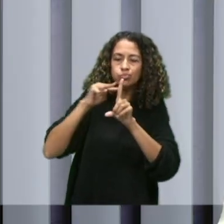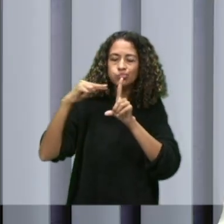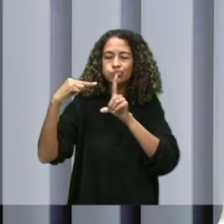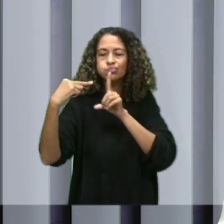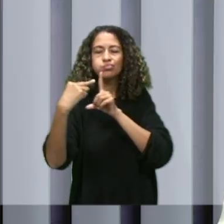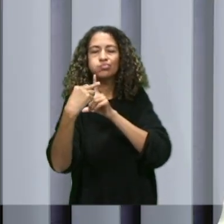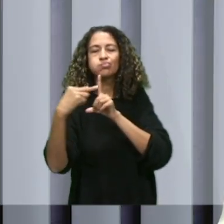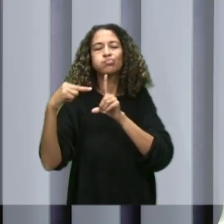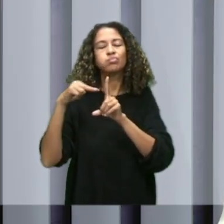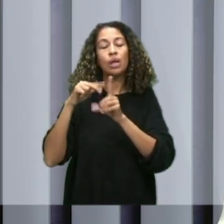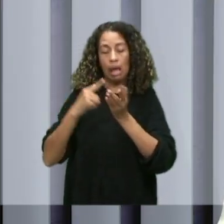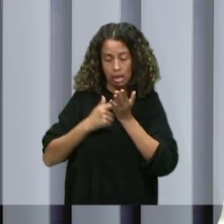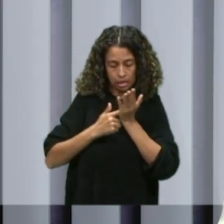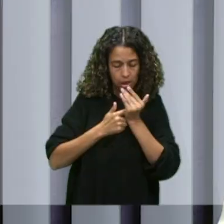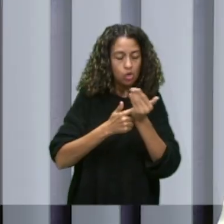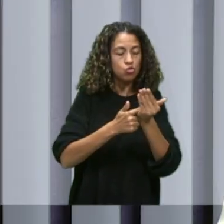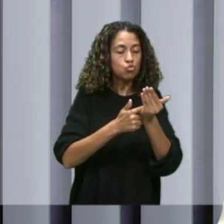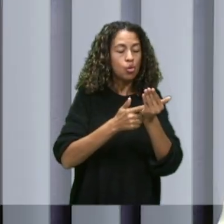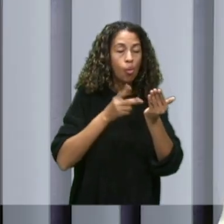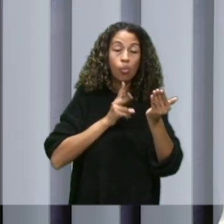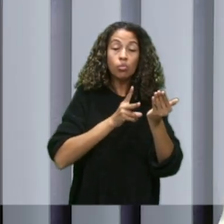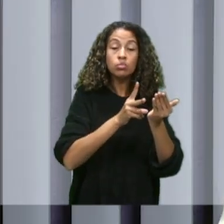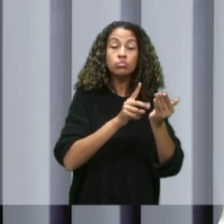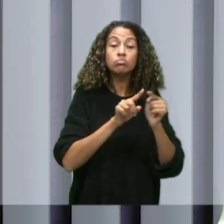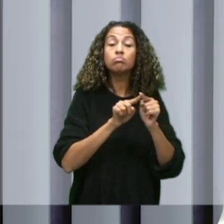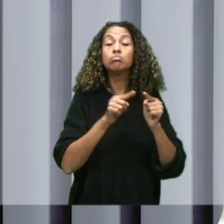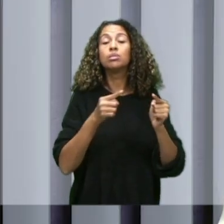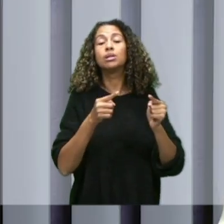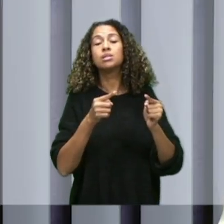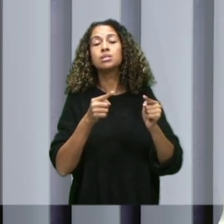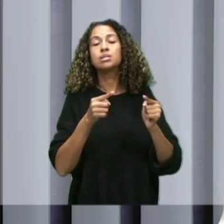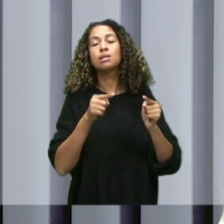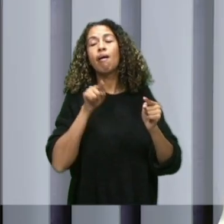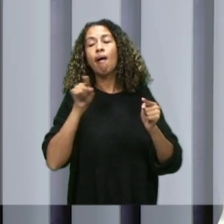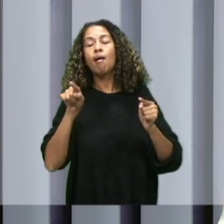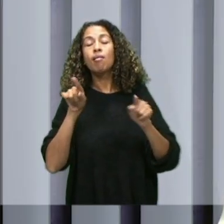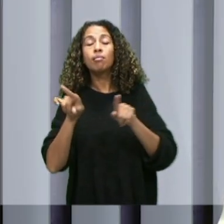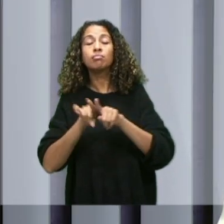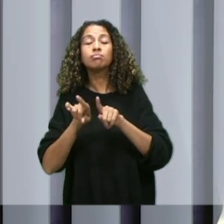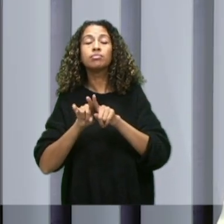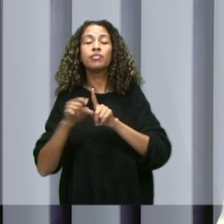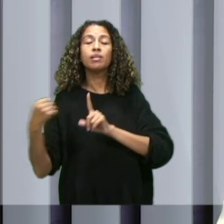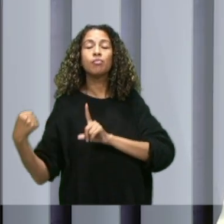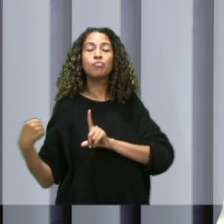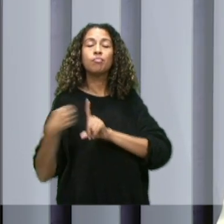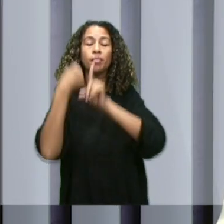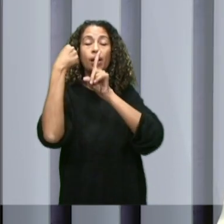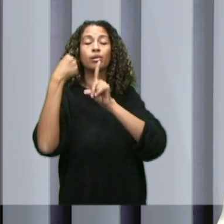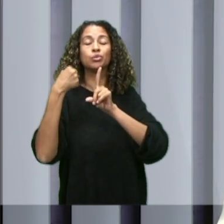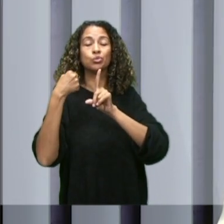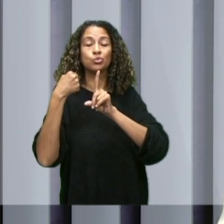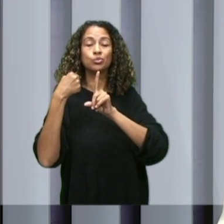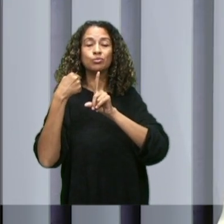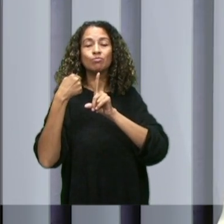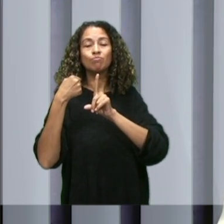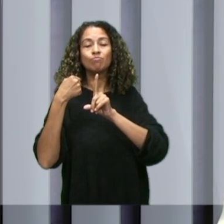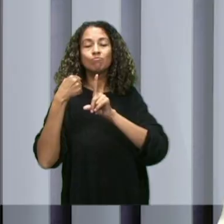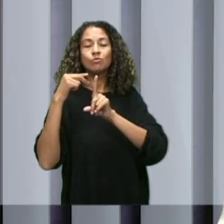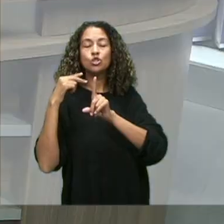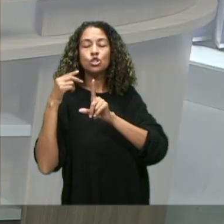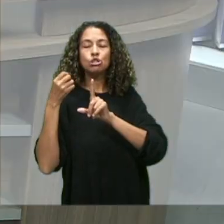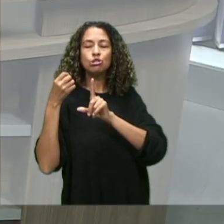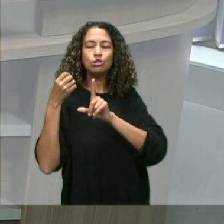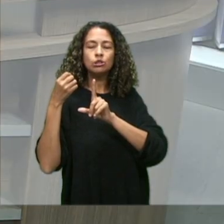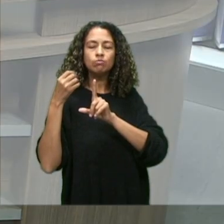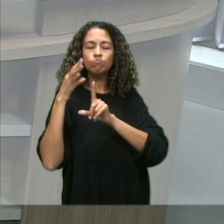vai continuar lidando, mas que, no mínimo, ela vai ter um pouco de mais